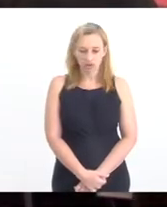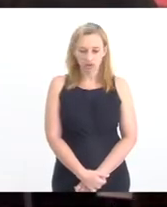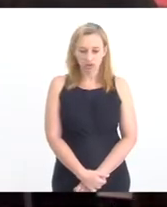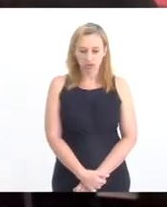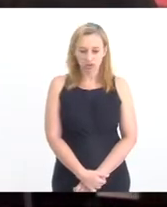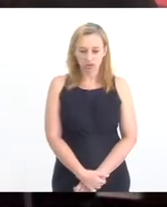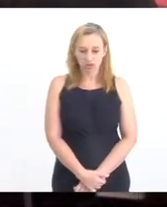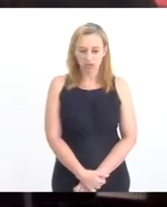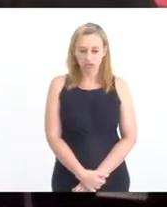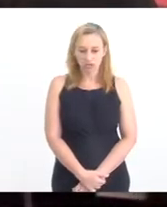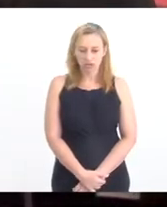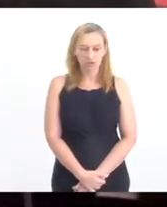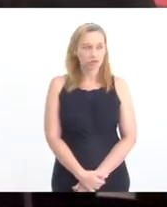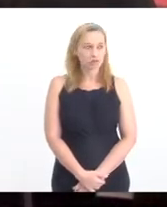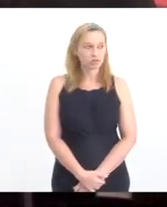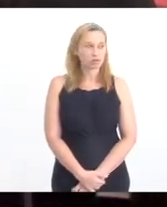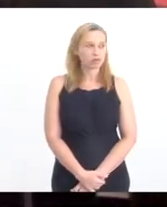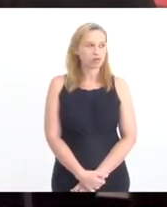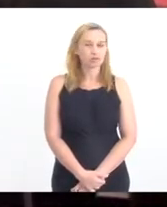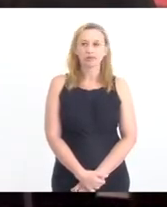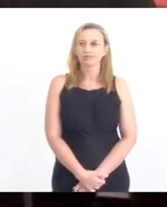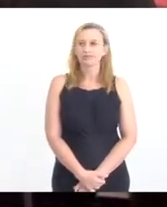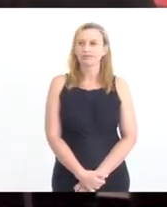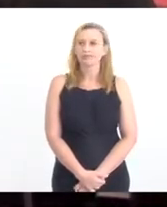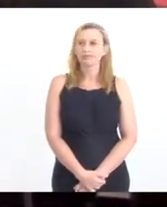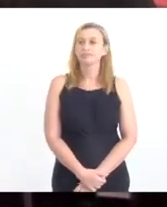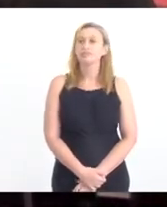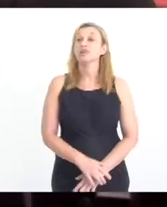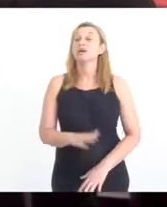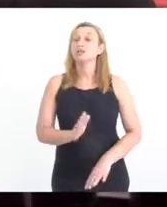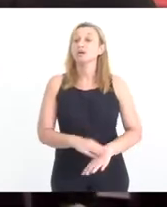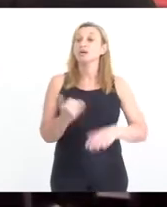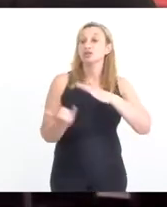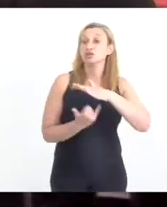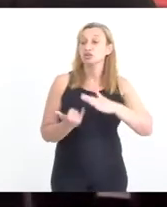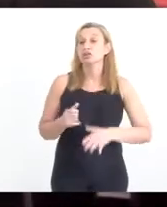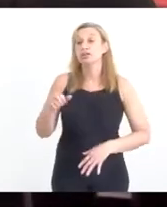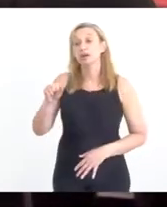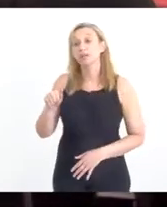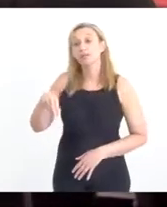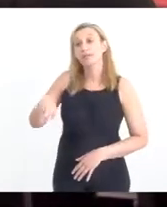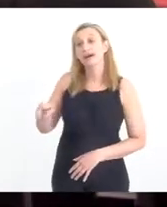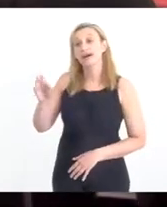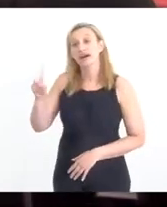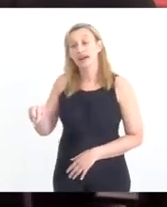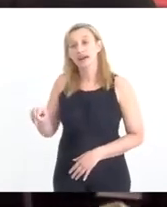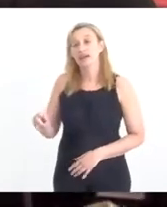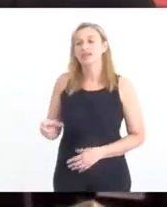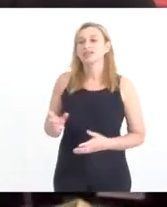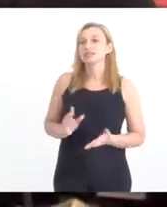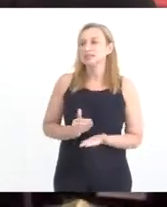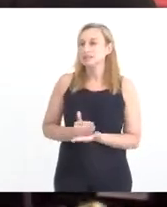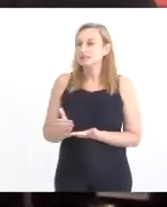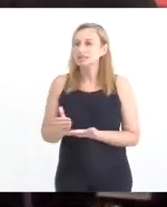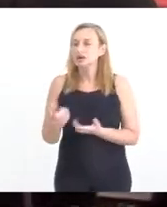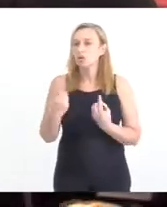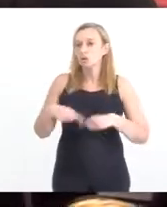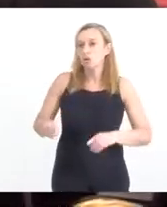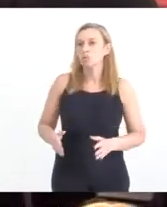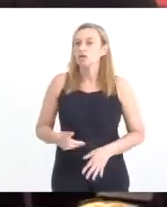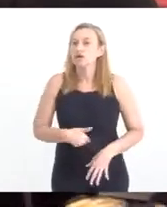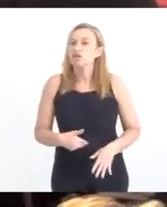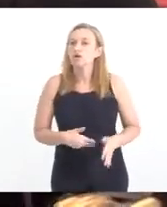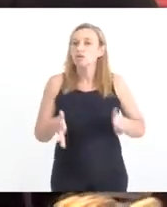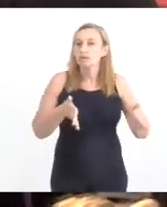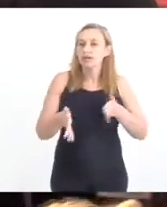as redes da Maré é mais uma instituição da Maré que tem sido Pioneira aí no combate ao